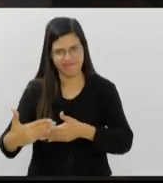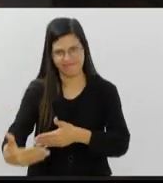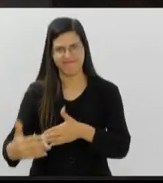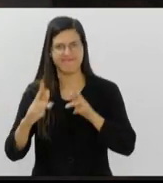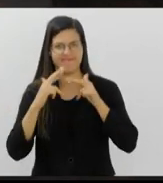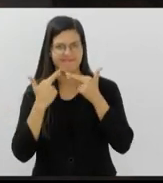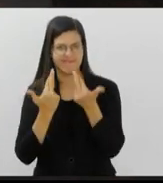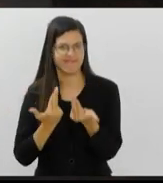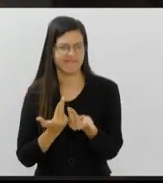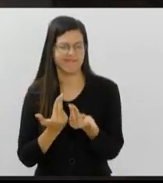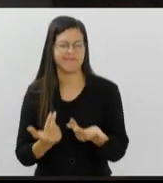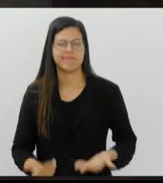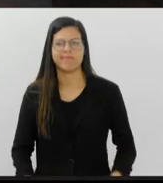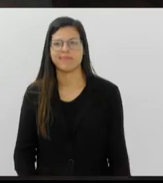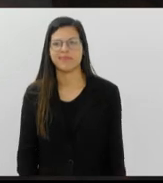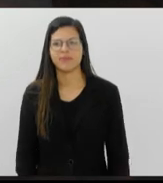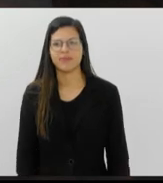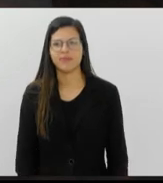sessão.